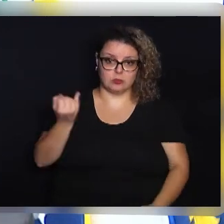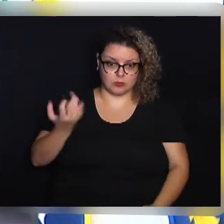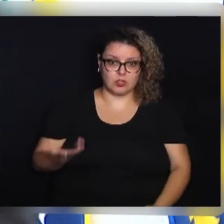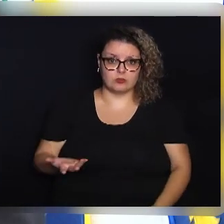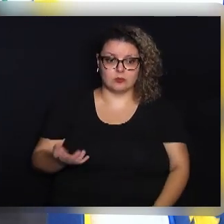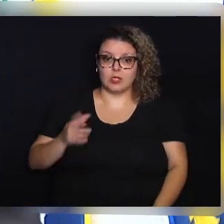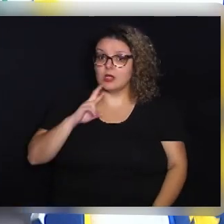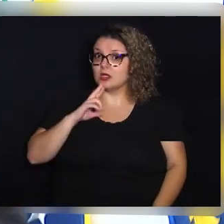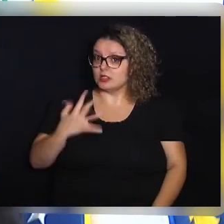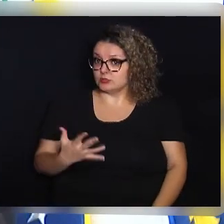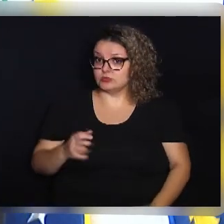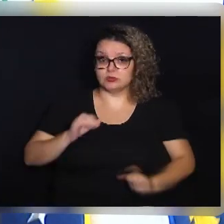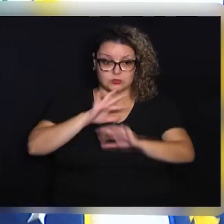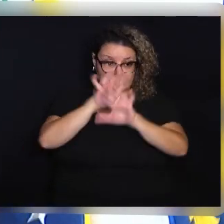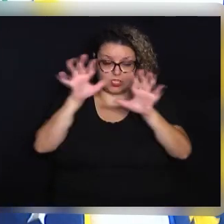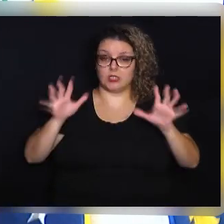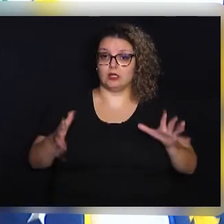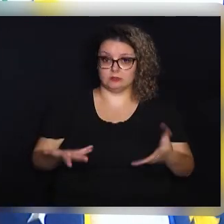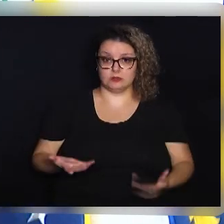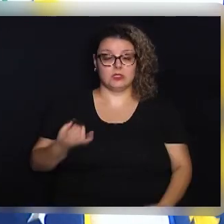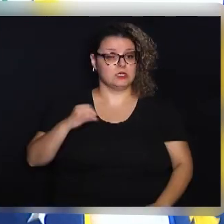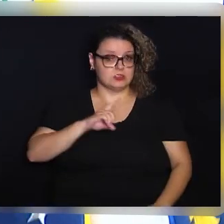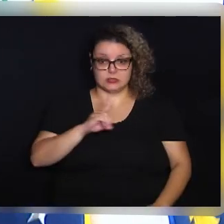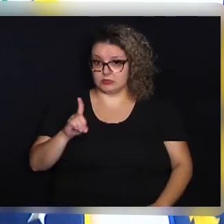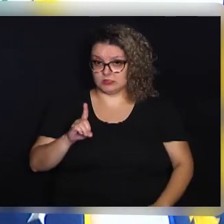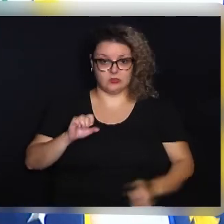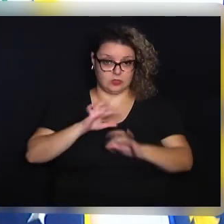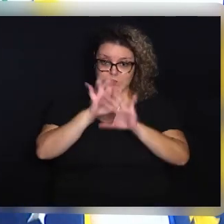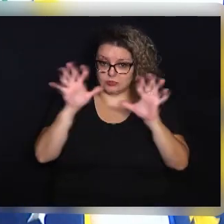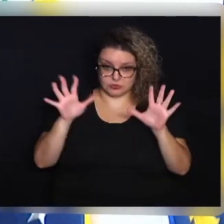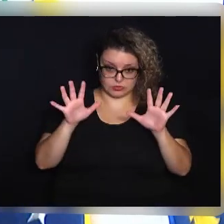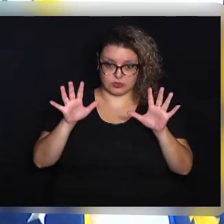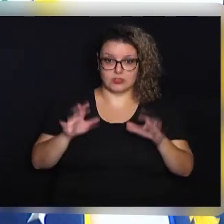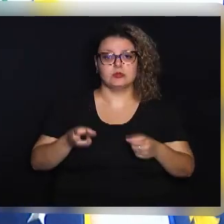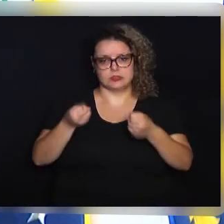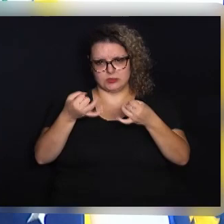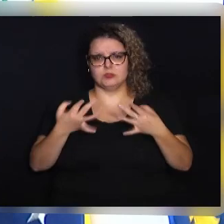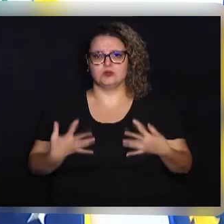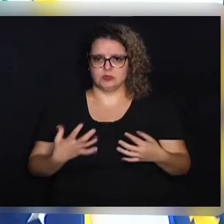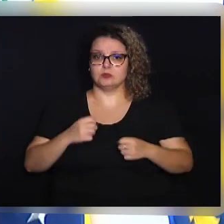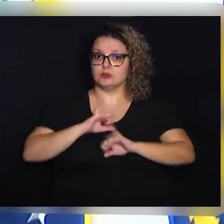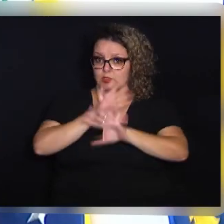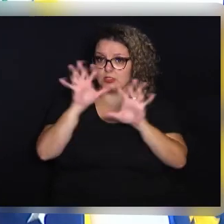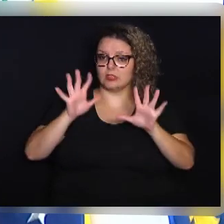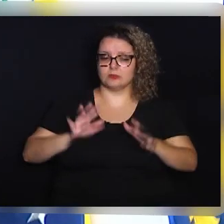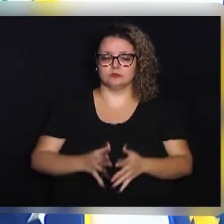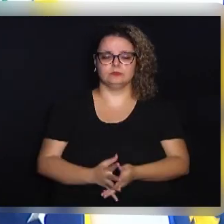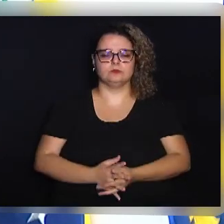e eh resolvidos de forma Clara e se não resolvidos que sejam explicados de forma Clara